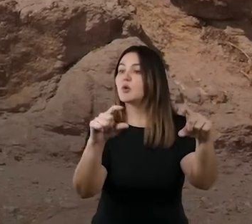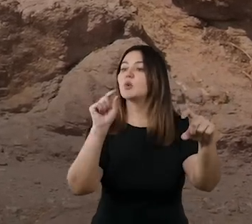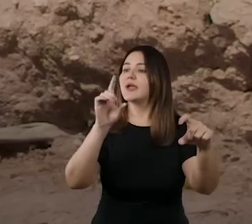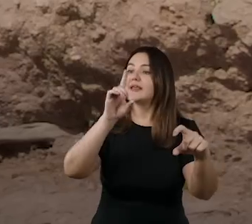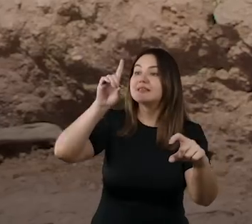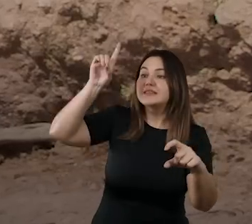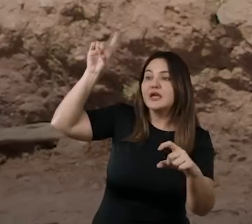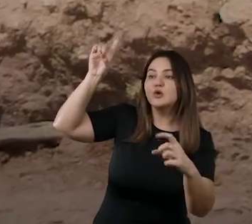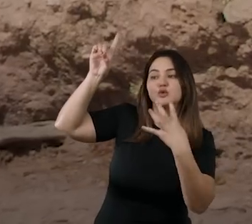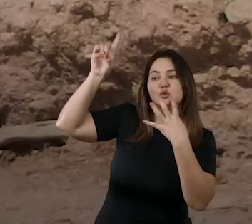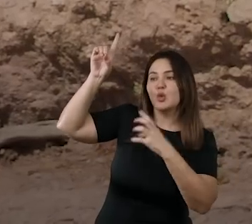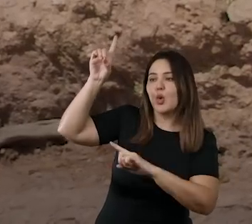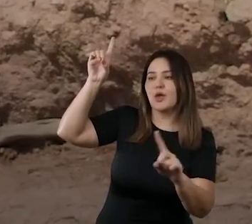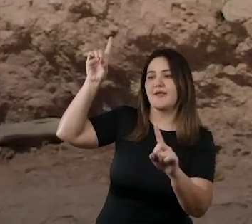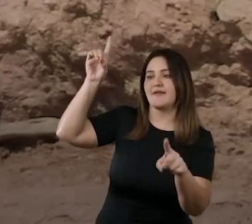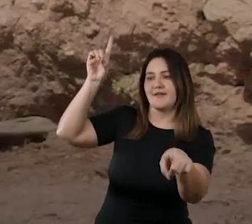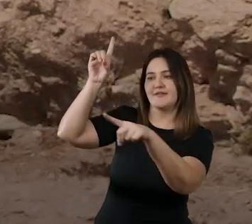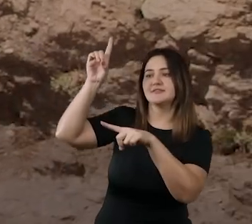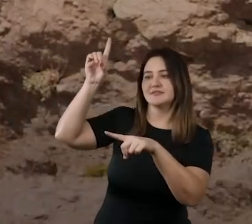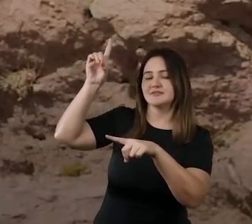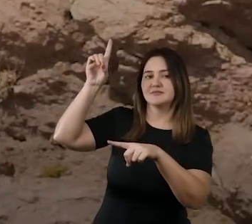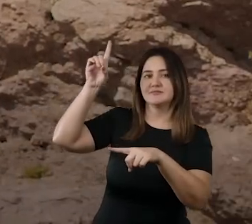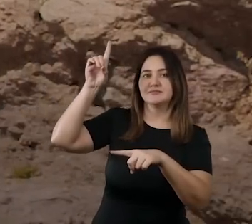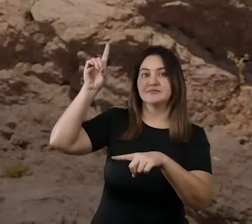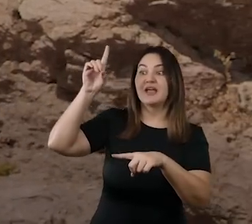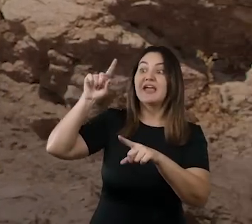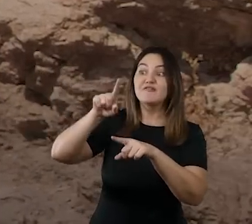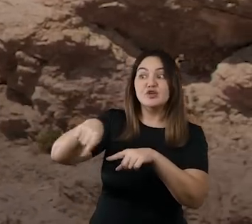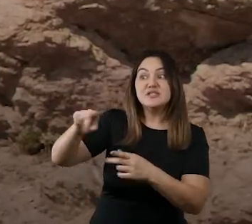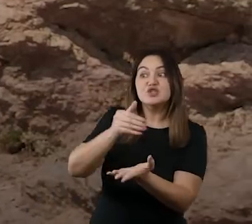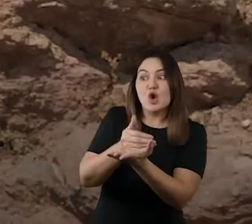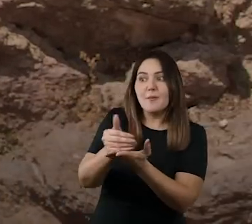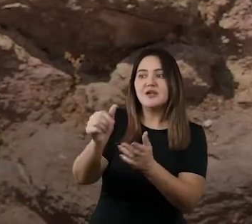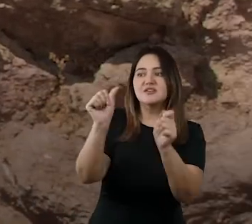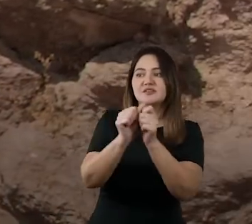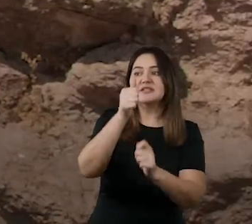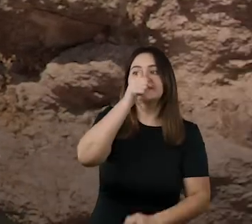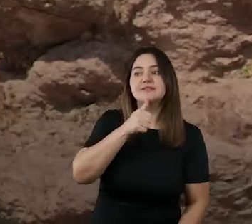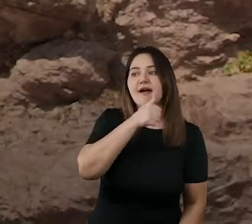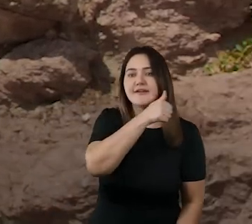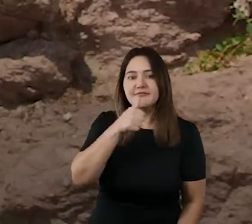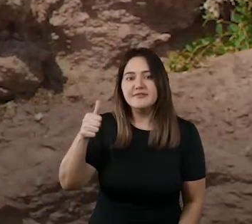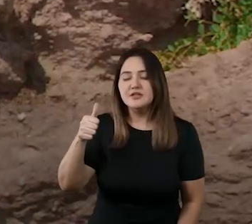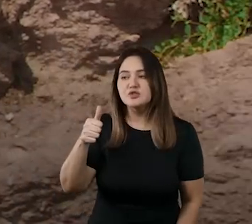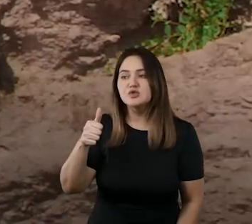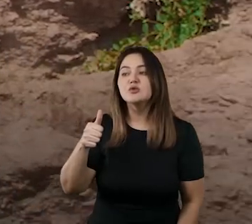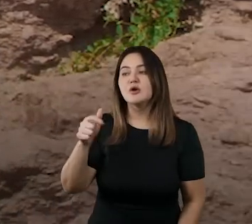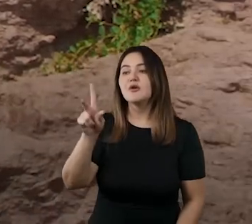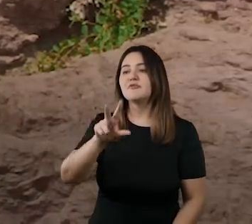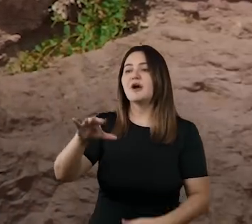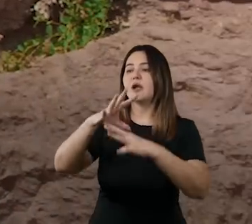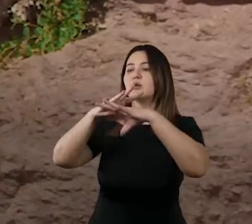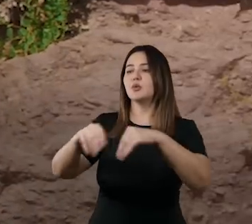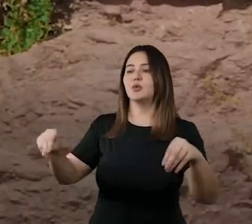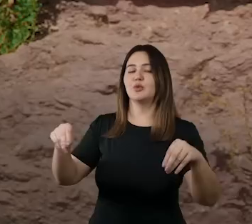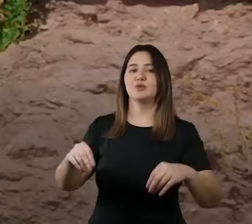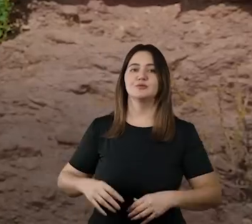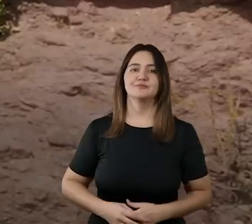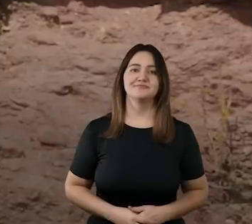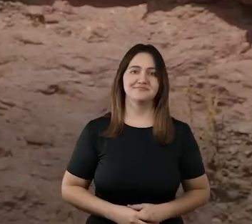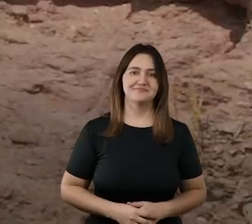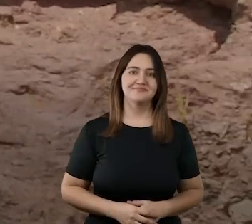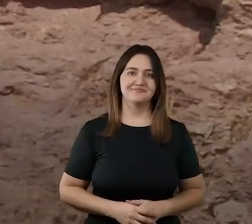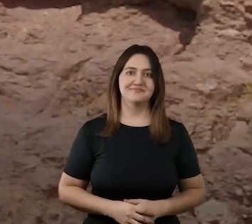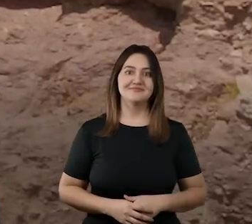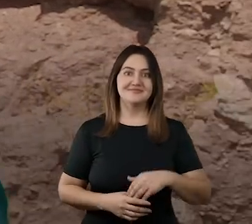desconhecido. E depois de fazerem isso, um sacrifício a esse Deus desconhecido, a praga cessou. A arqueologia ainda não foi capaz